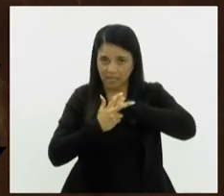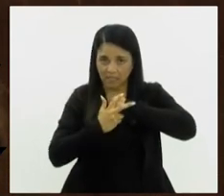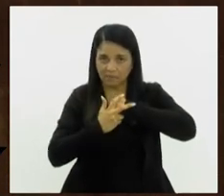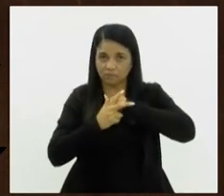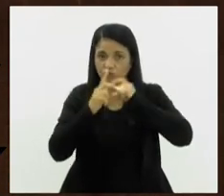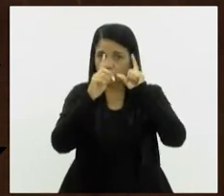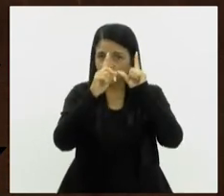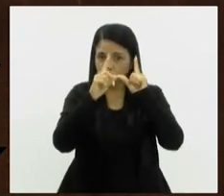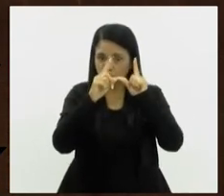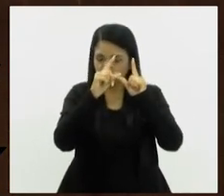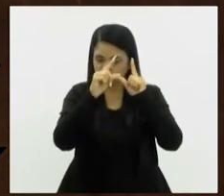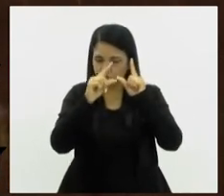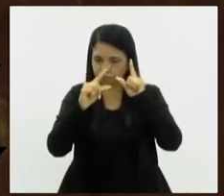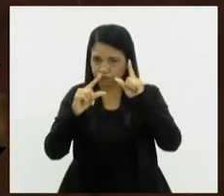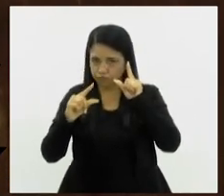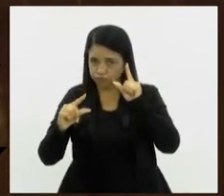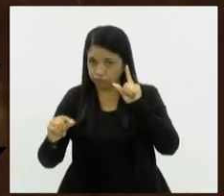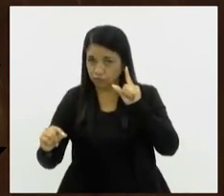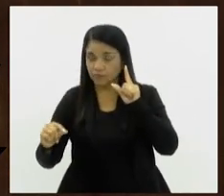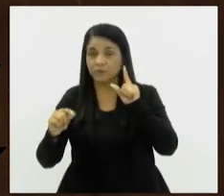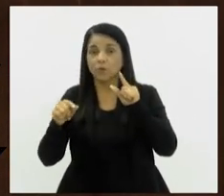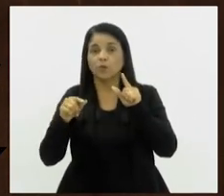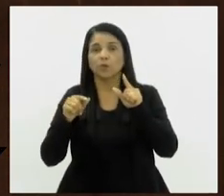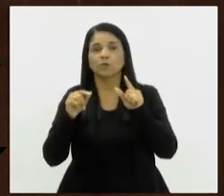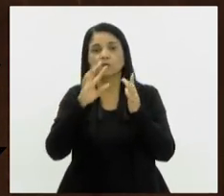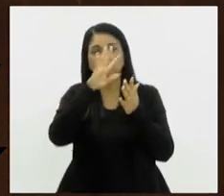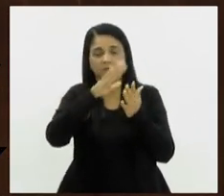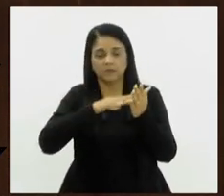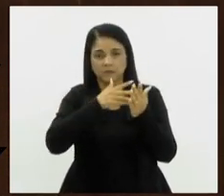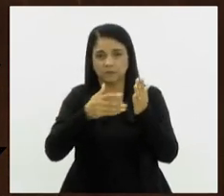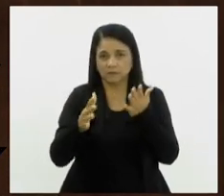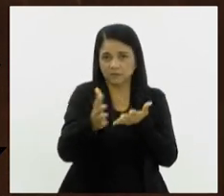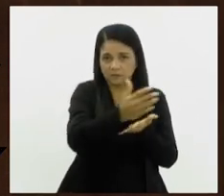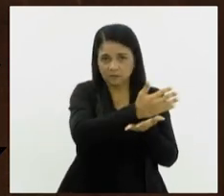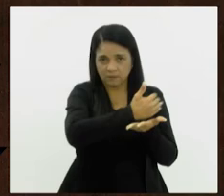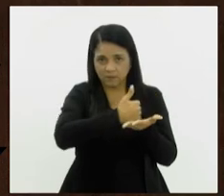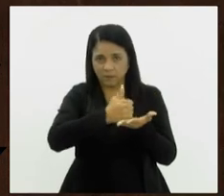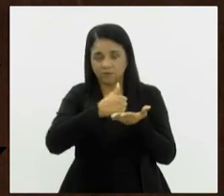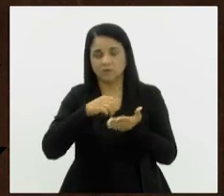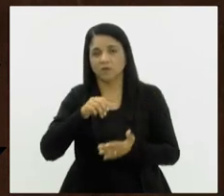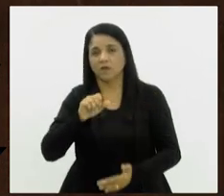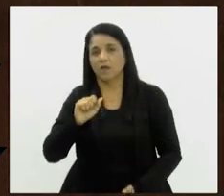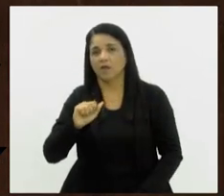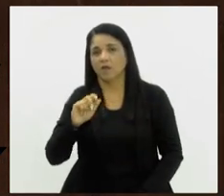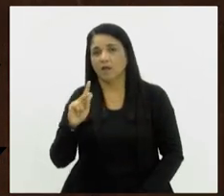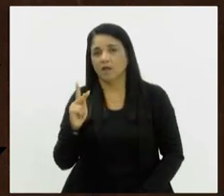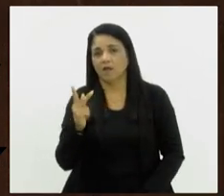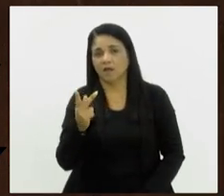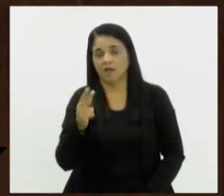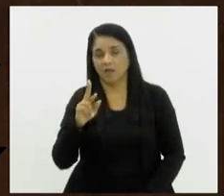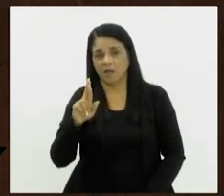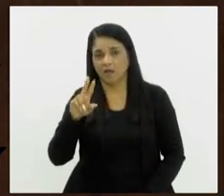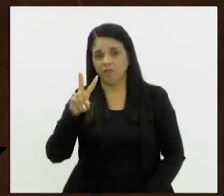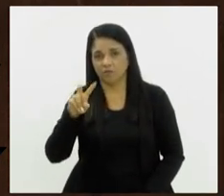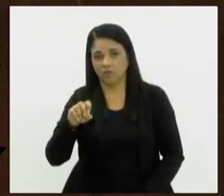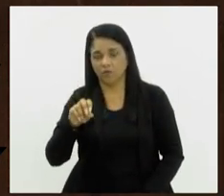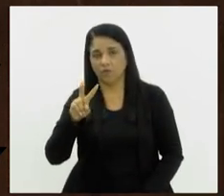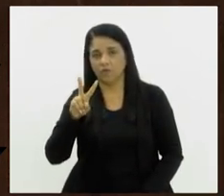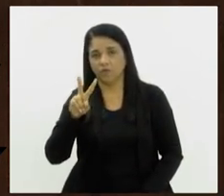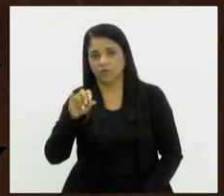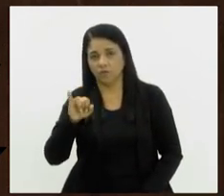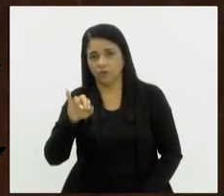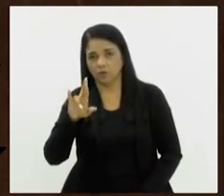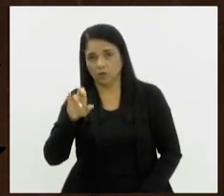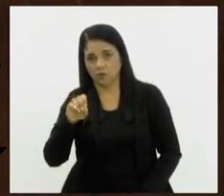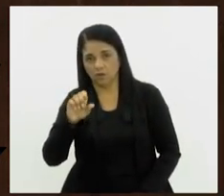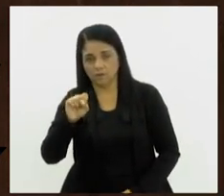estado esteja em declínio, os dados do painel de arboviroses que temos aqui do Ministério da Saúde, atualizados nessa